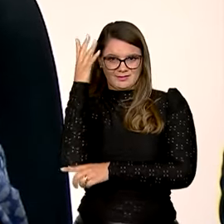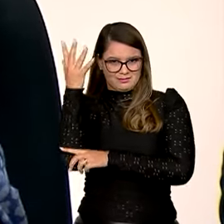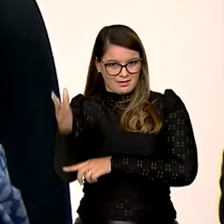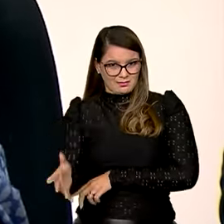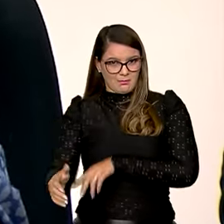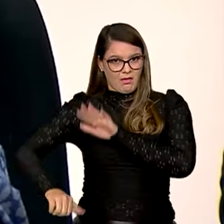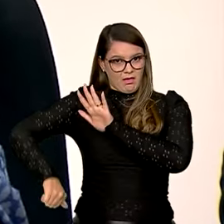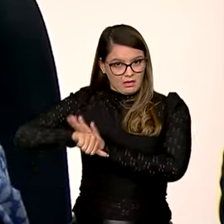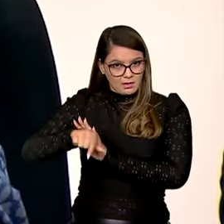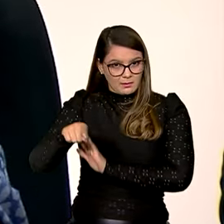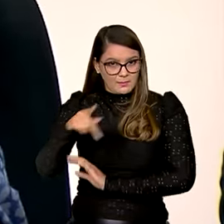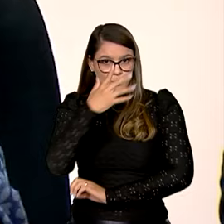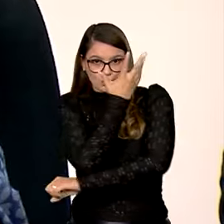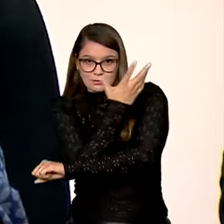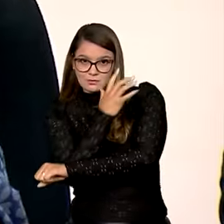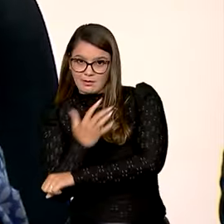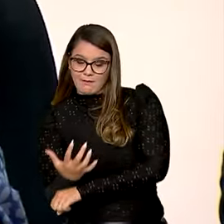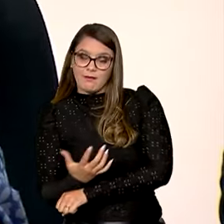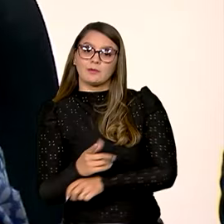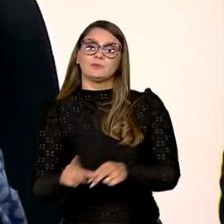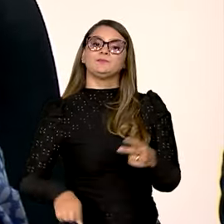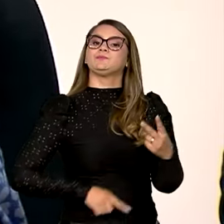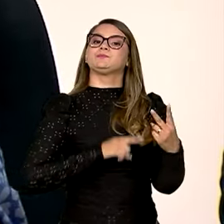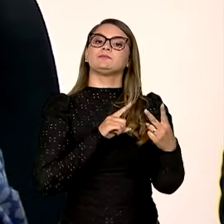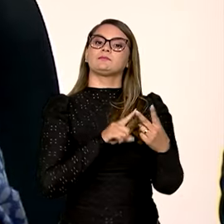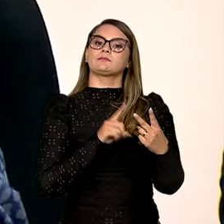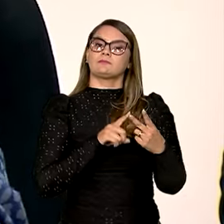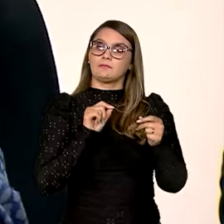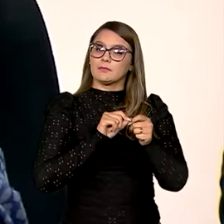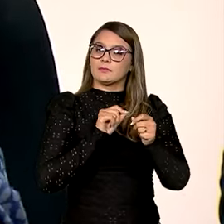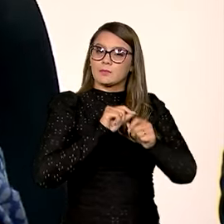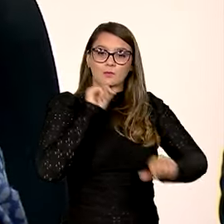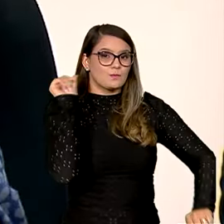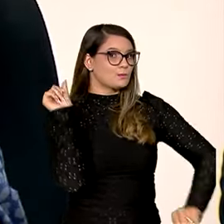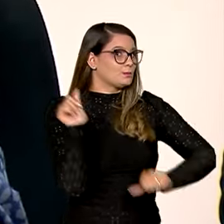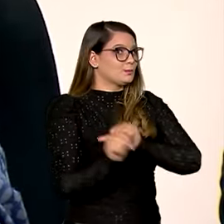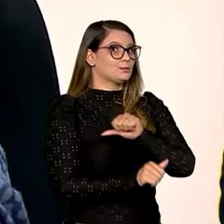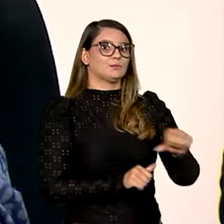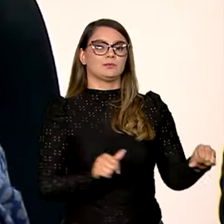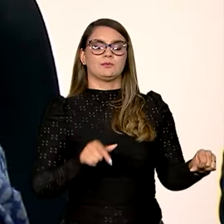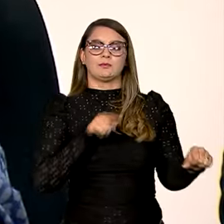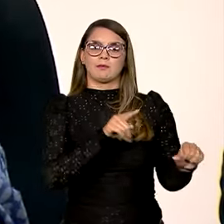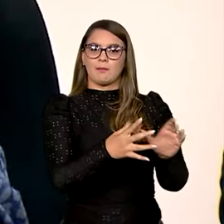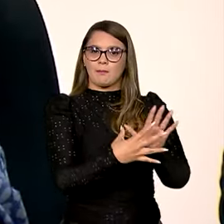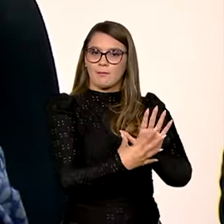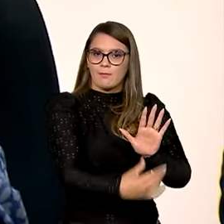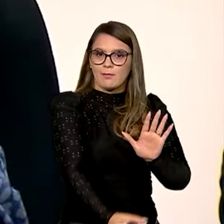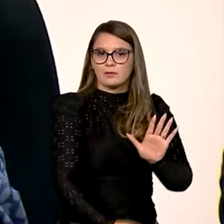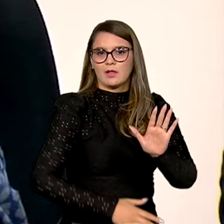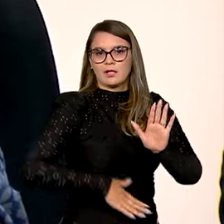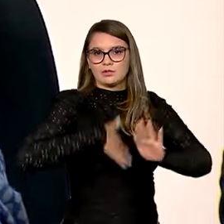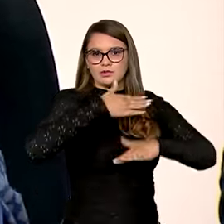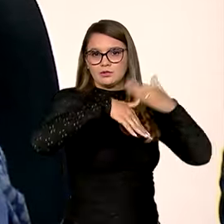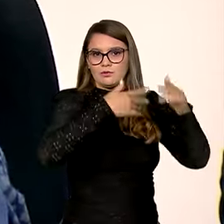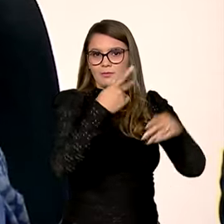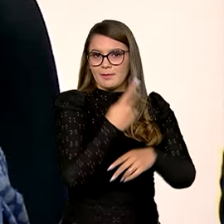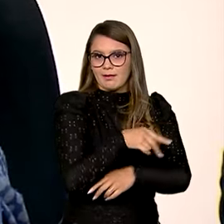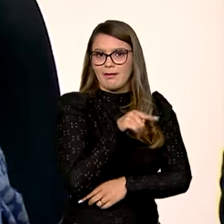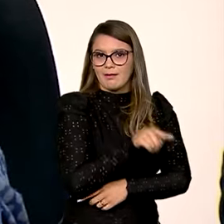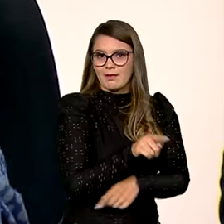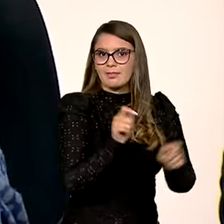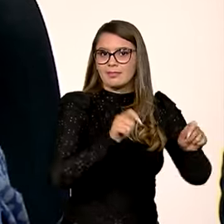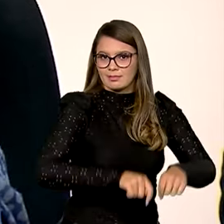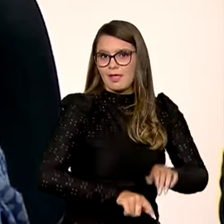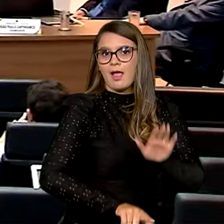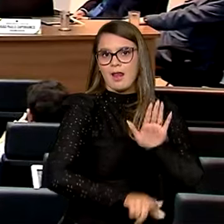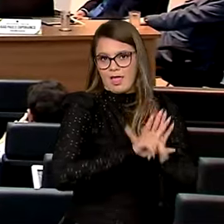ilegal do Cerrado e fazer uma mudança no modelo de desenvolvimento naquilo que é